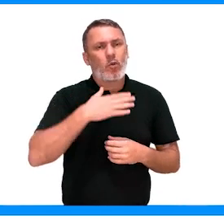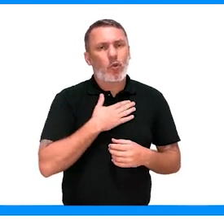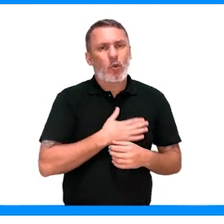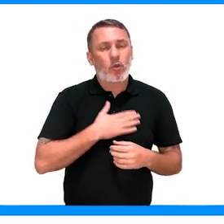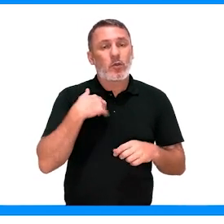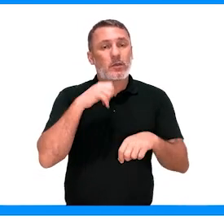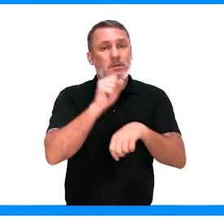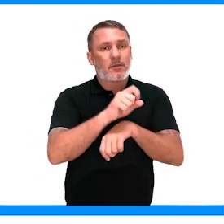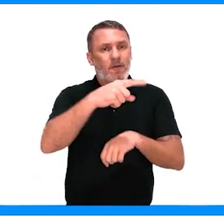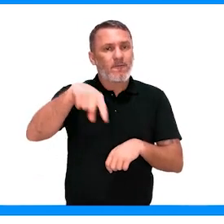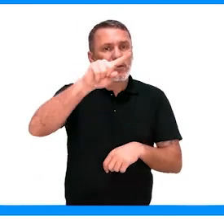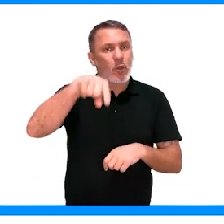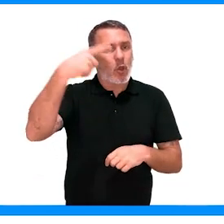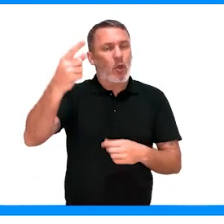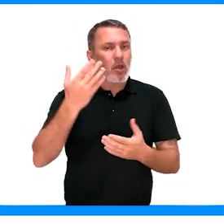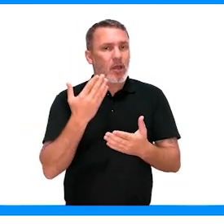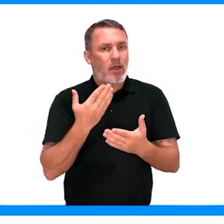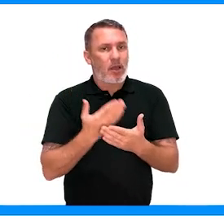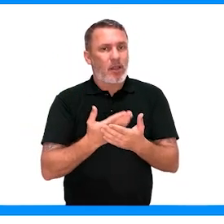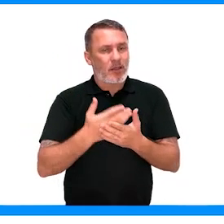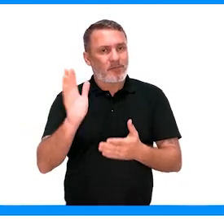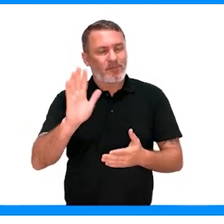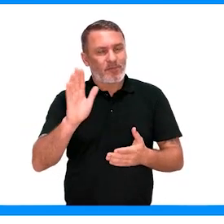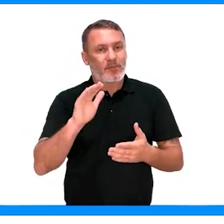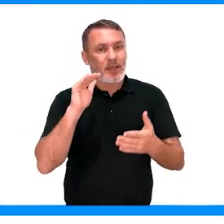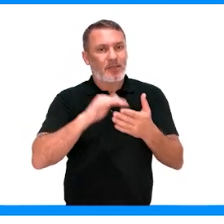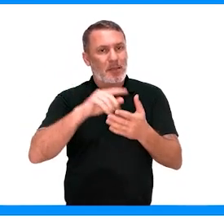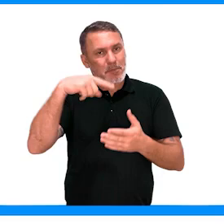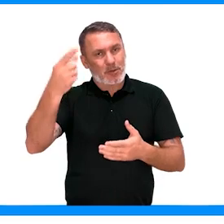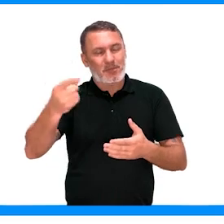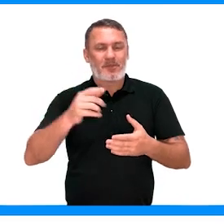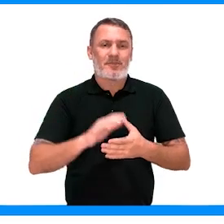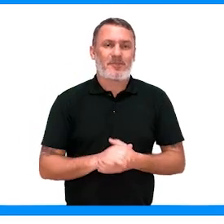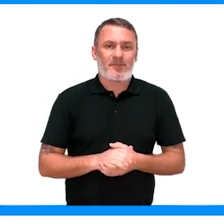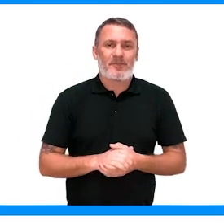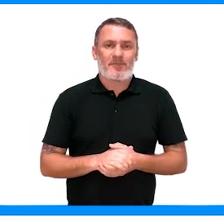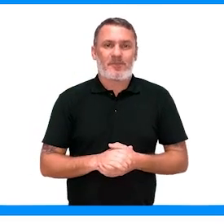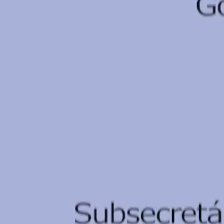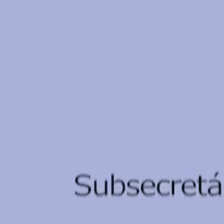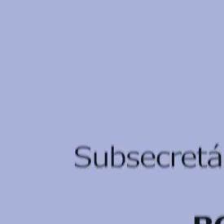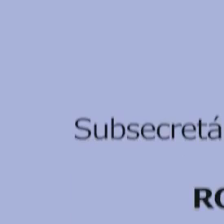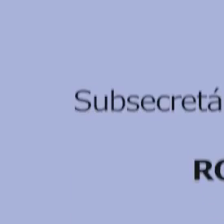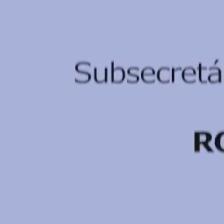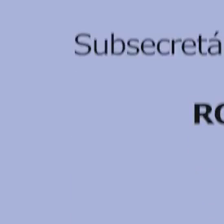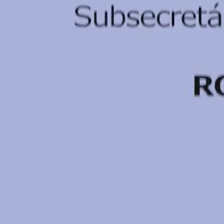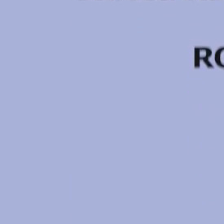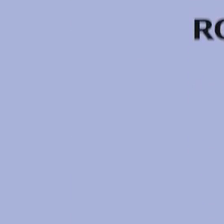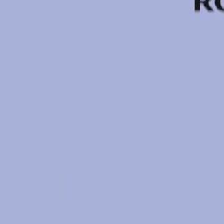gostado e espero vocês na próxima aula. Besitos e hasta la próxima!